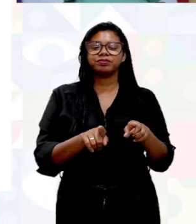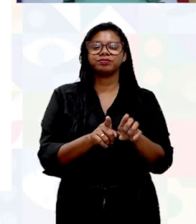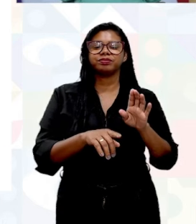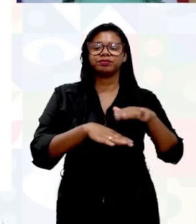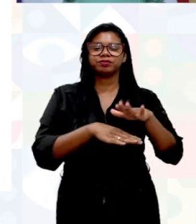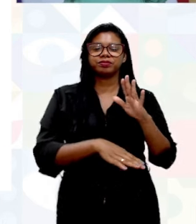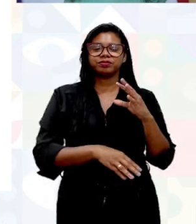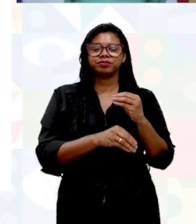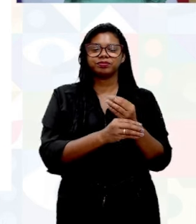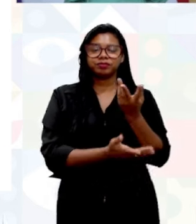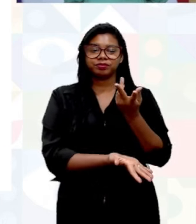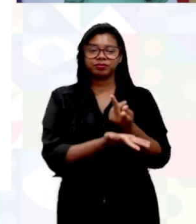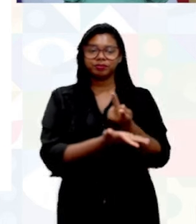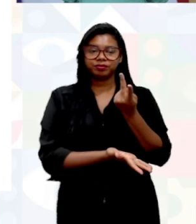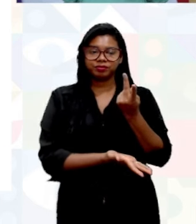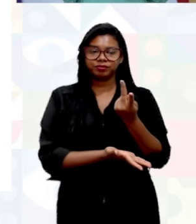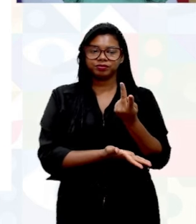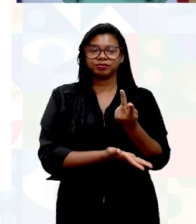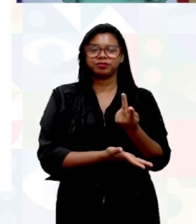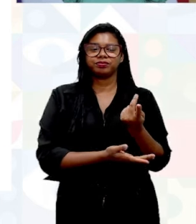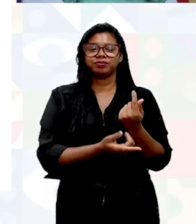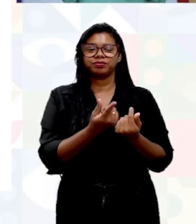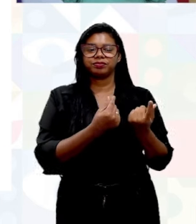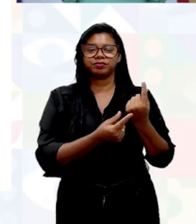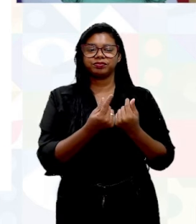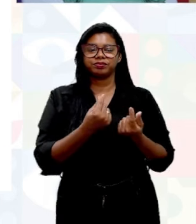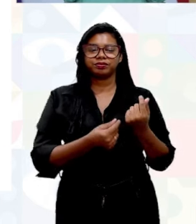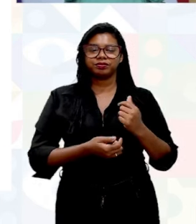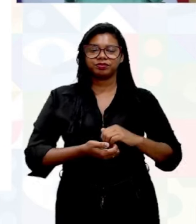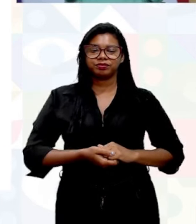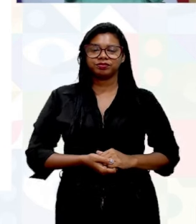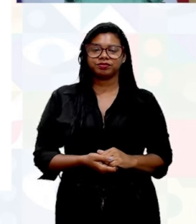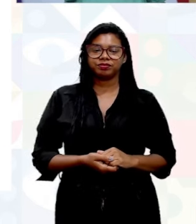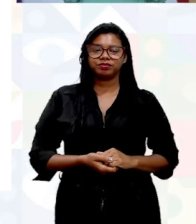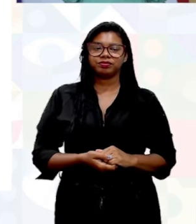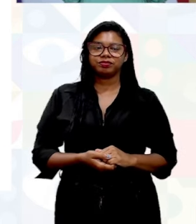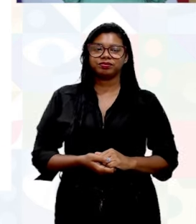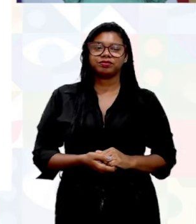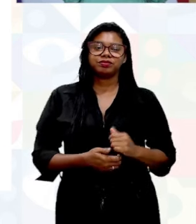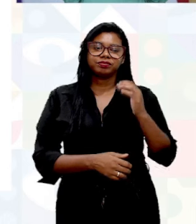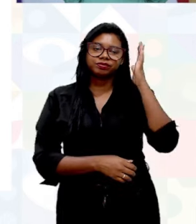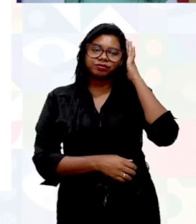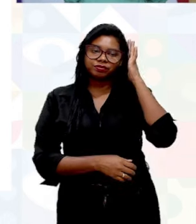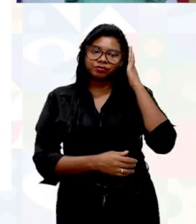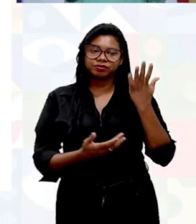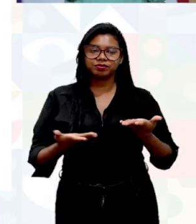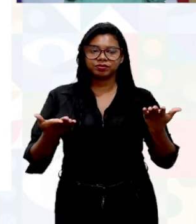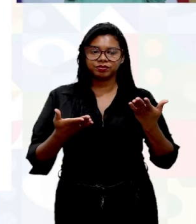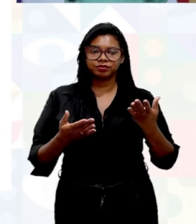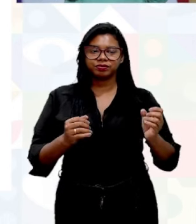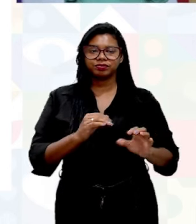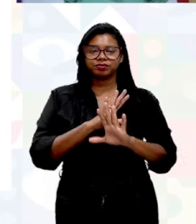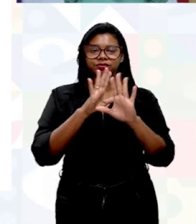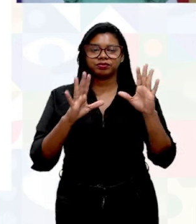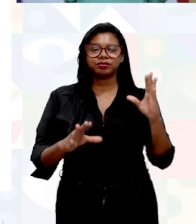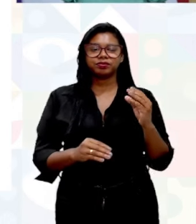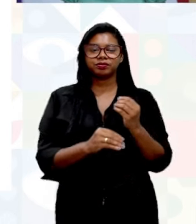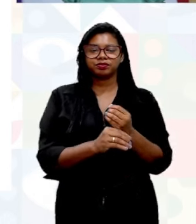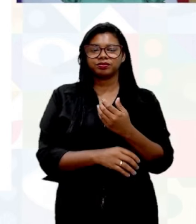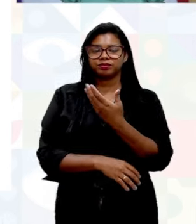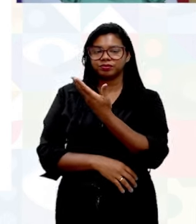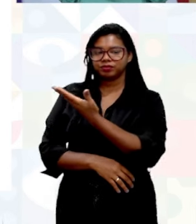menos que ocorre no perfil dos negociadores, tá? Então a gente vai entender ali cada um